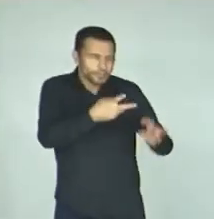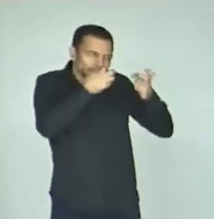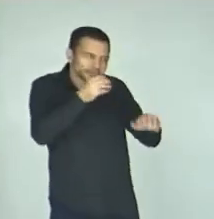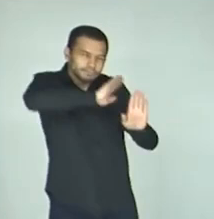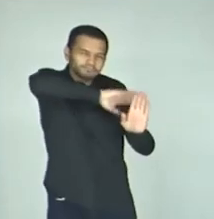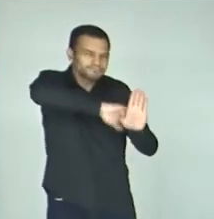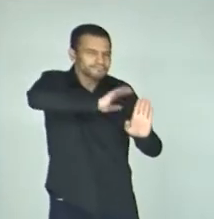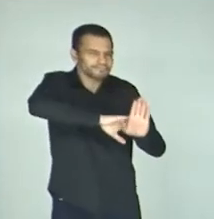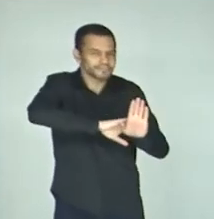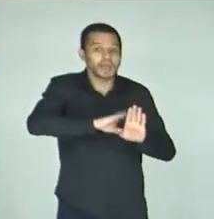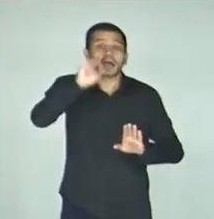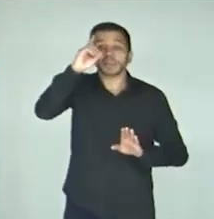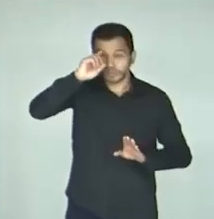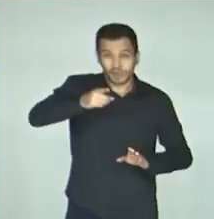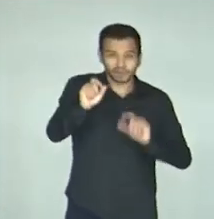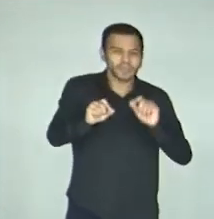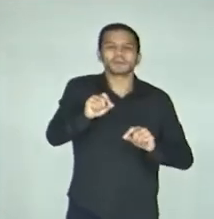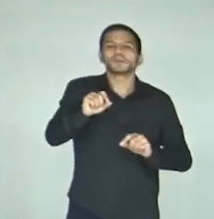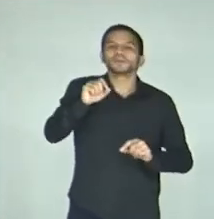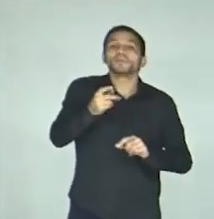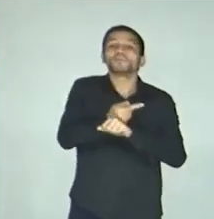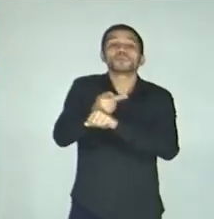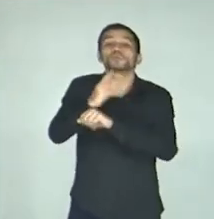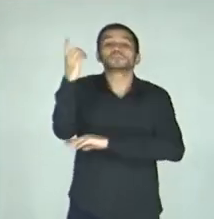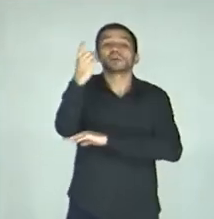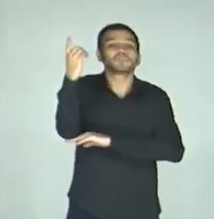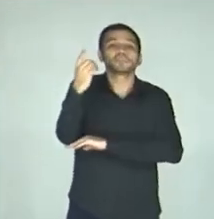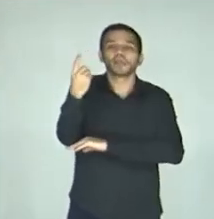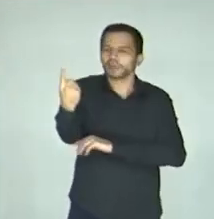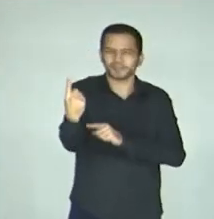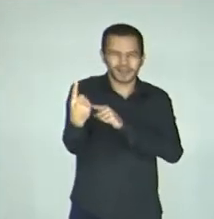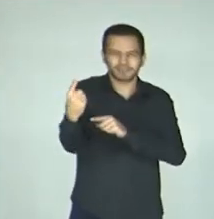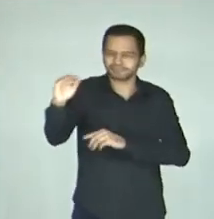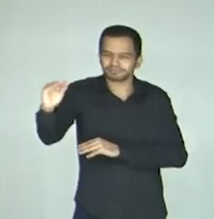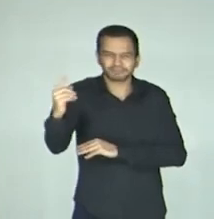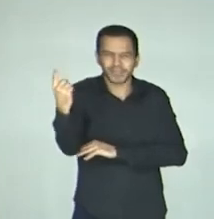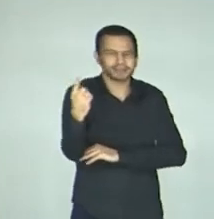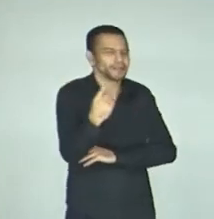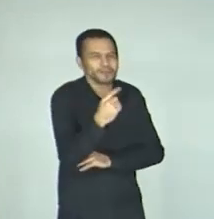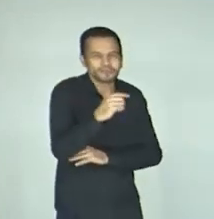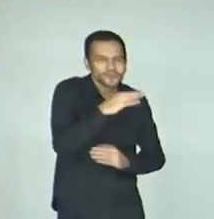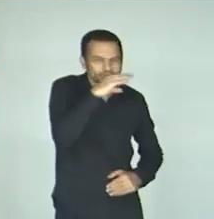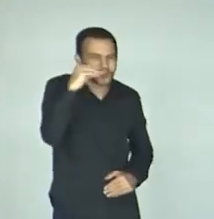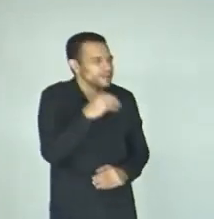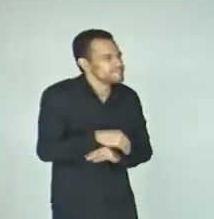manda trazer Davi e Davi vem quando Davi chega Deus fala para Samuel é esse molequinho ruivinho bonitinho que nem